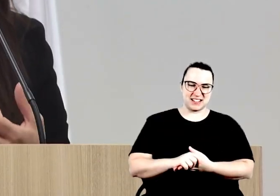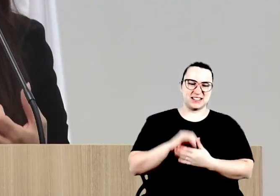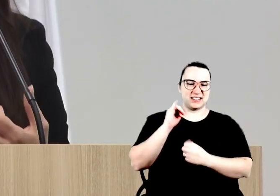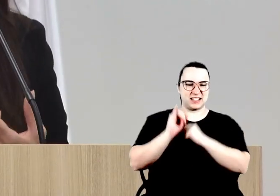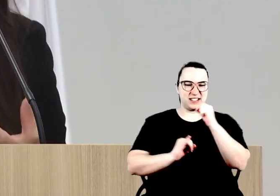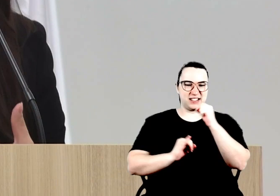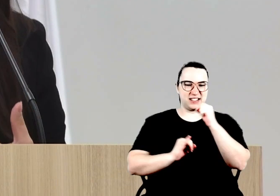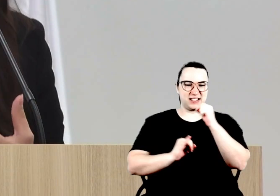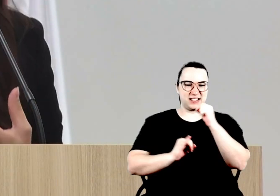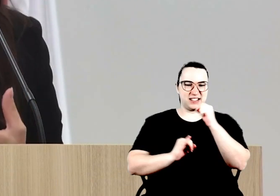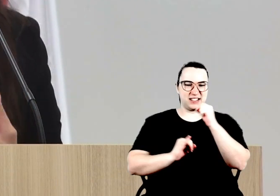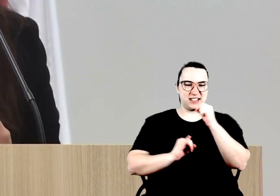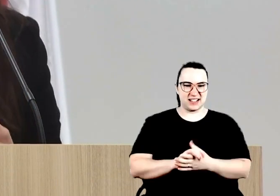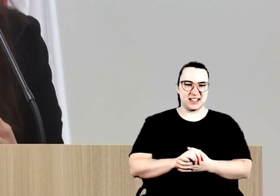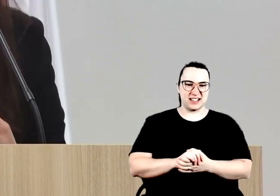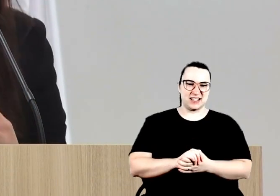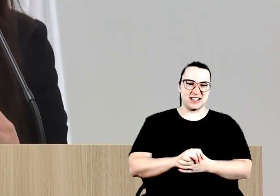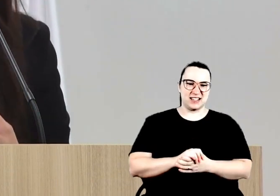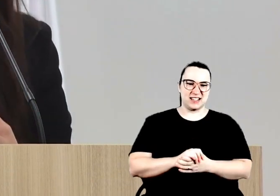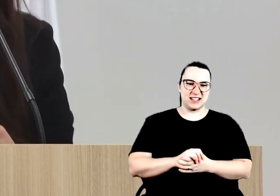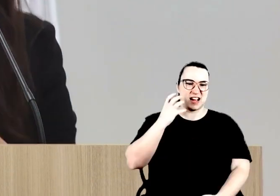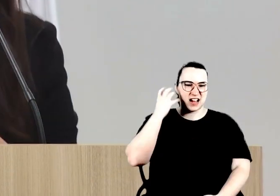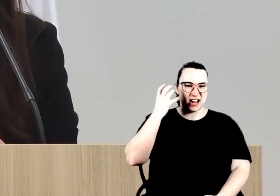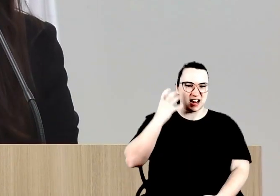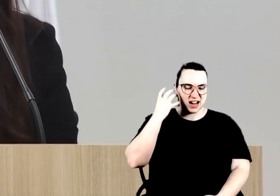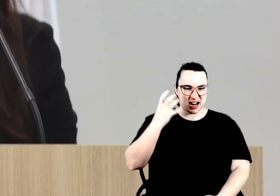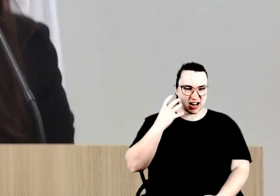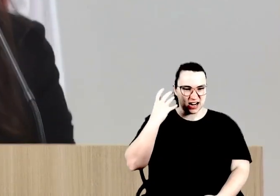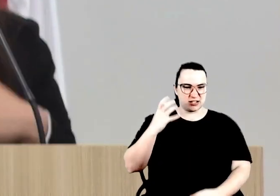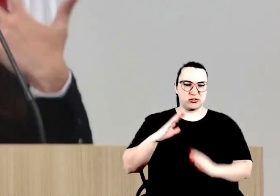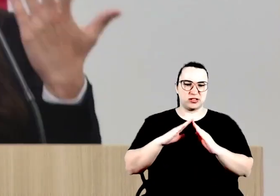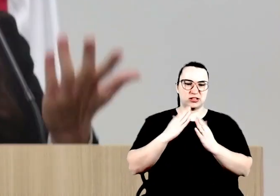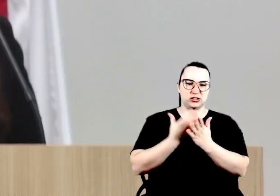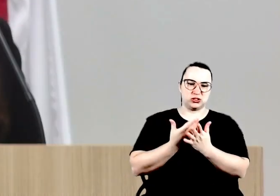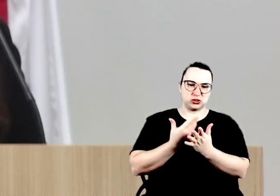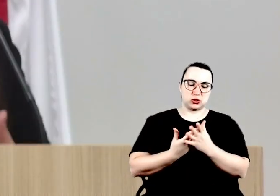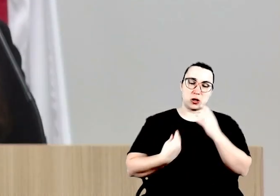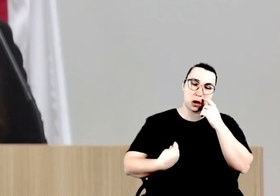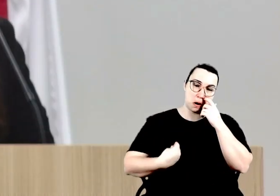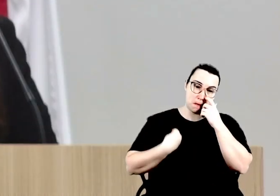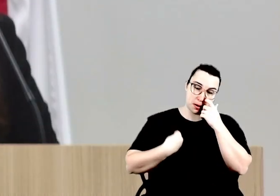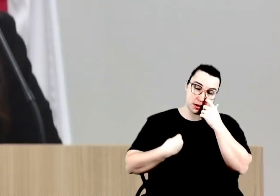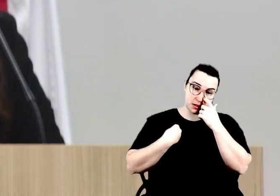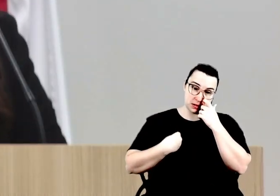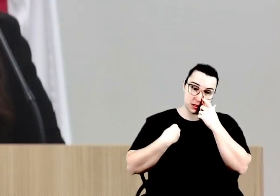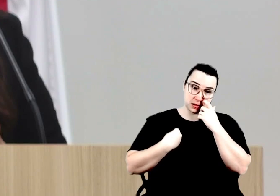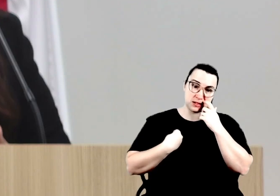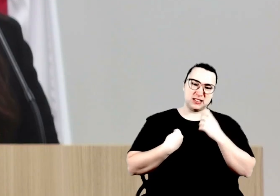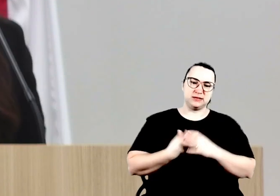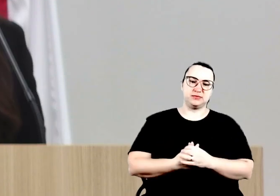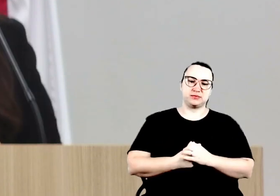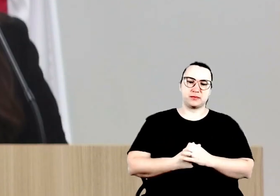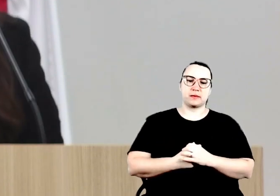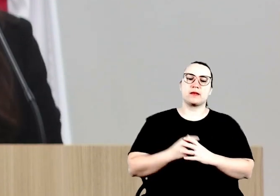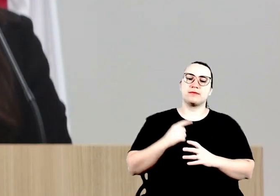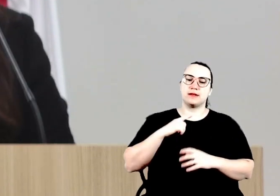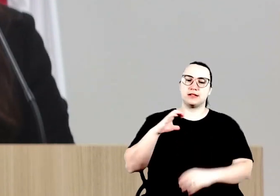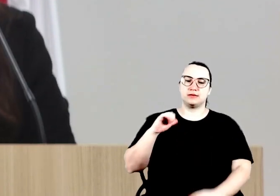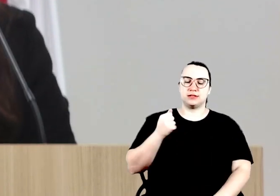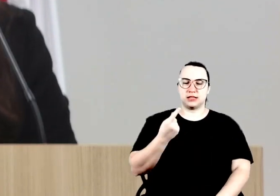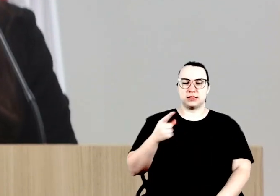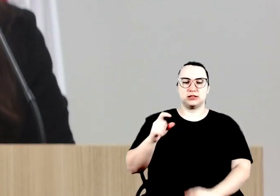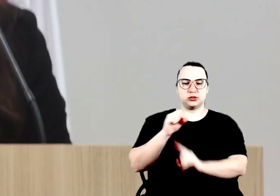Internet, rádio, nas escolas, presencial. Em outros anos também teve ações na